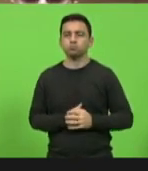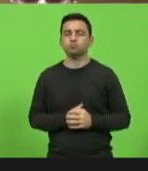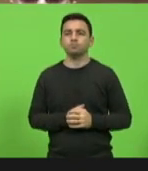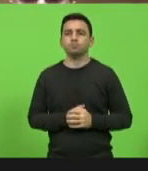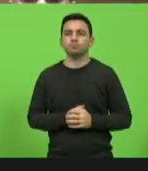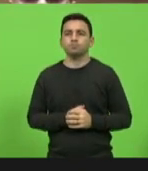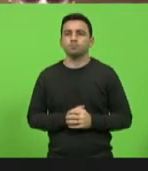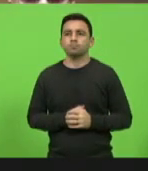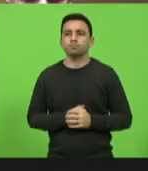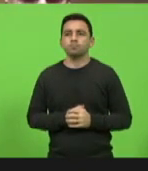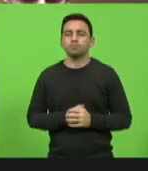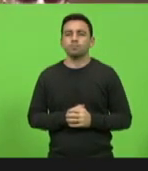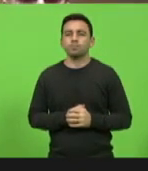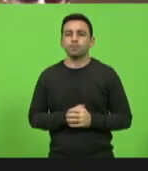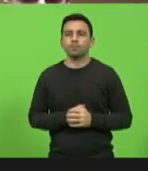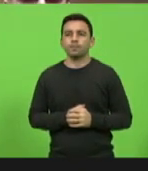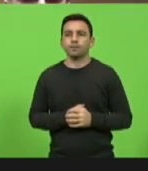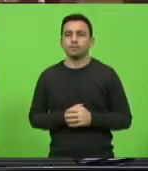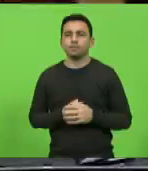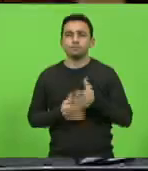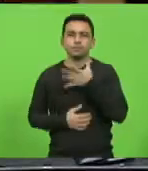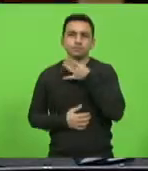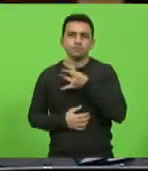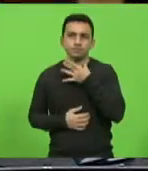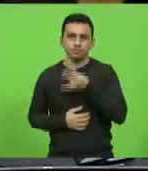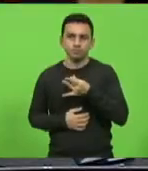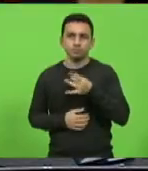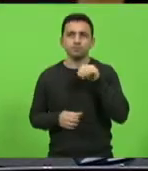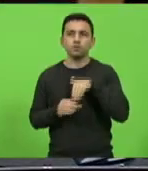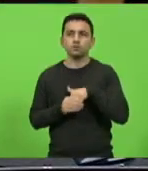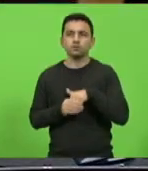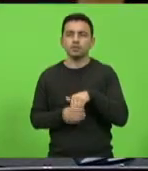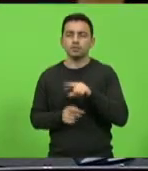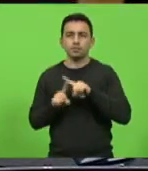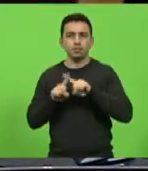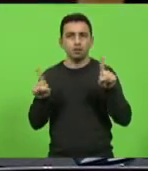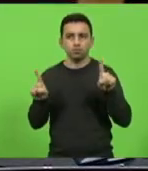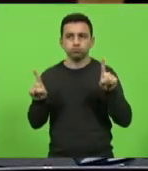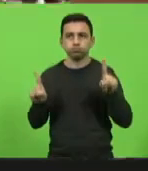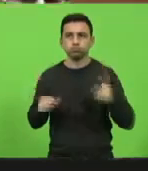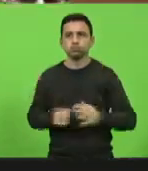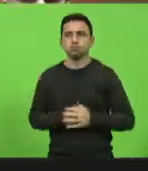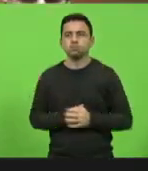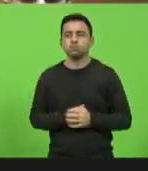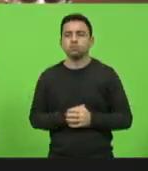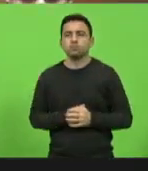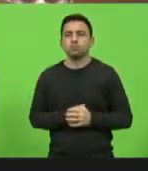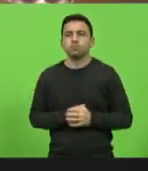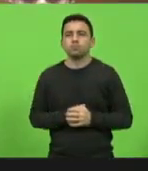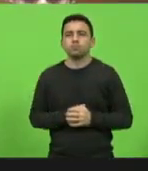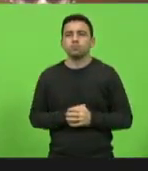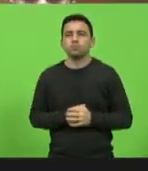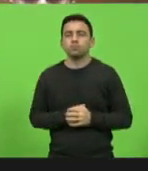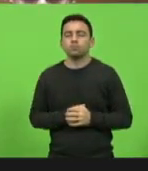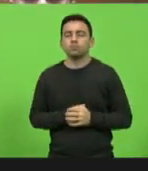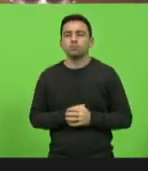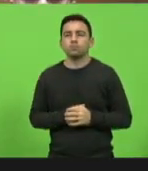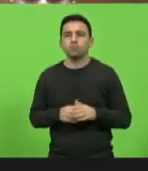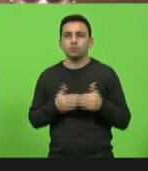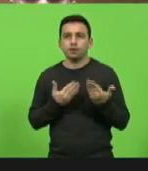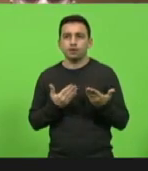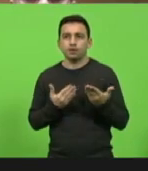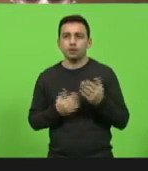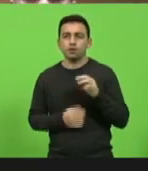como vota o deputado Valdir cobalchini não senhor presidente é como voto a desembargadora